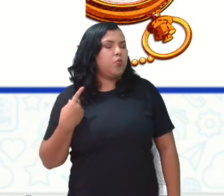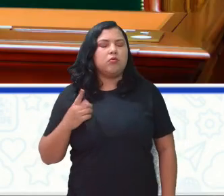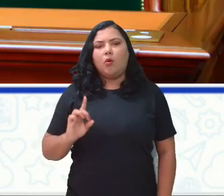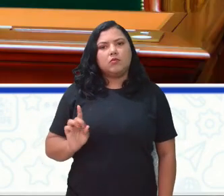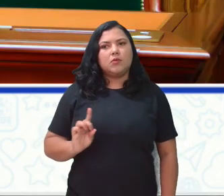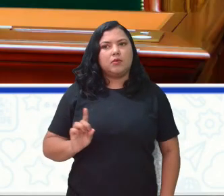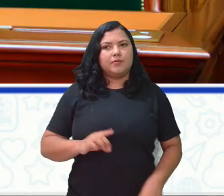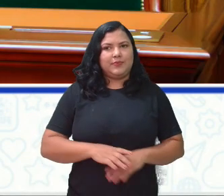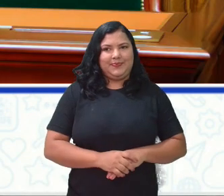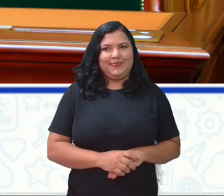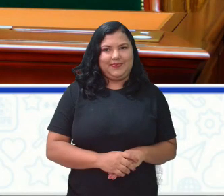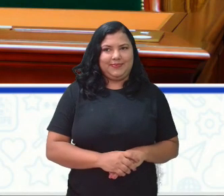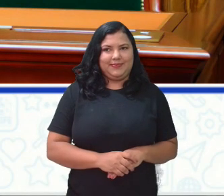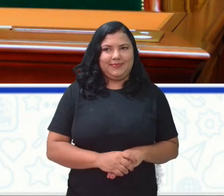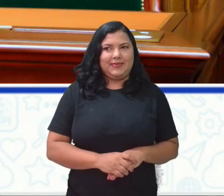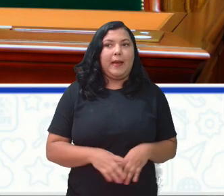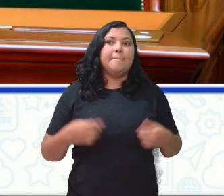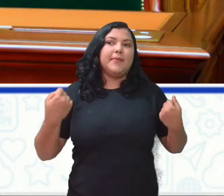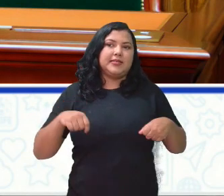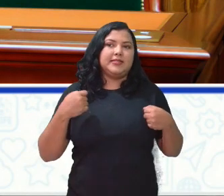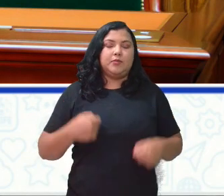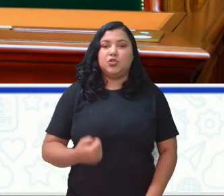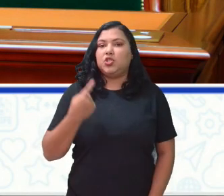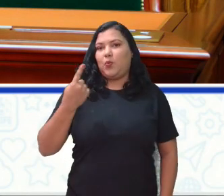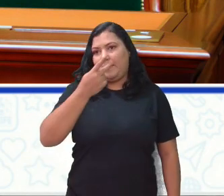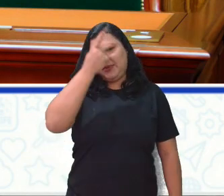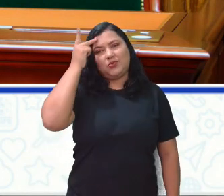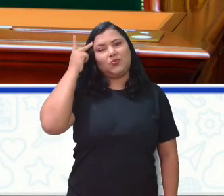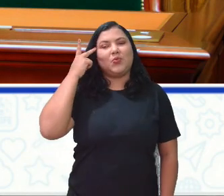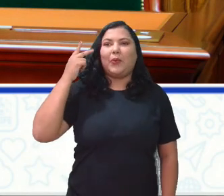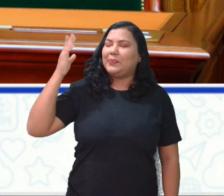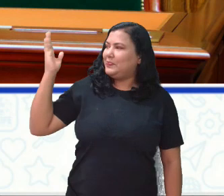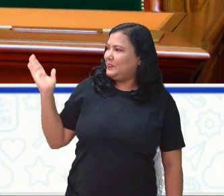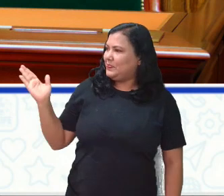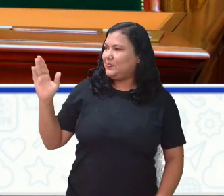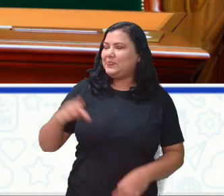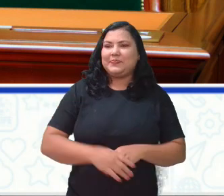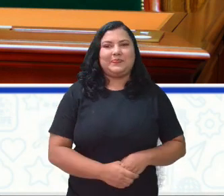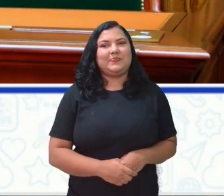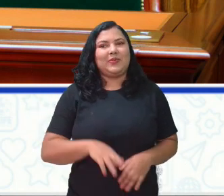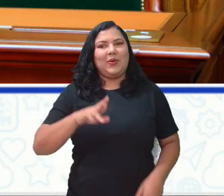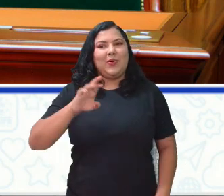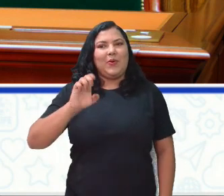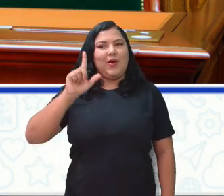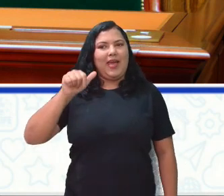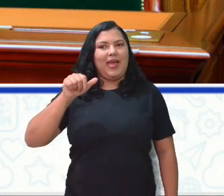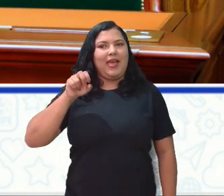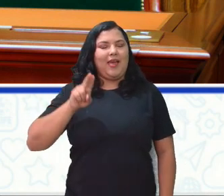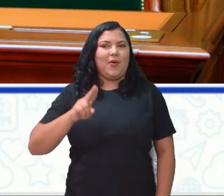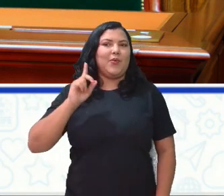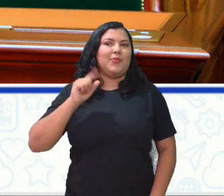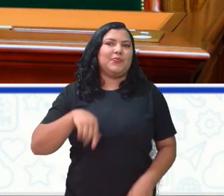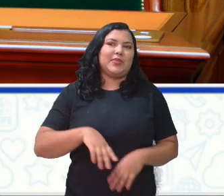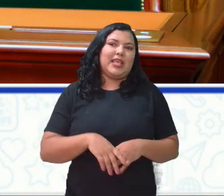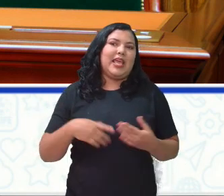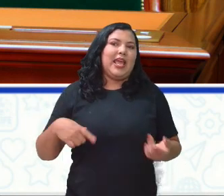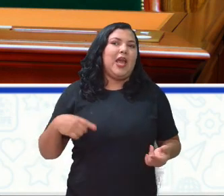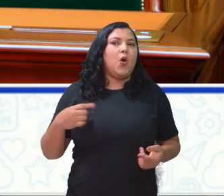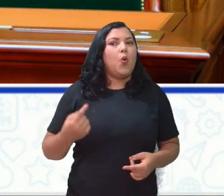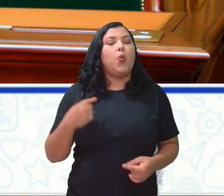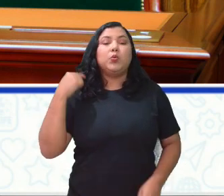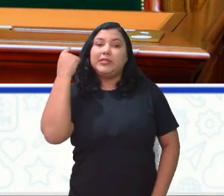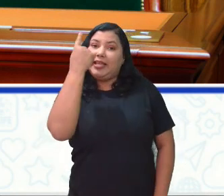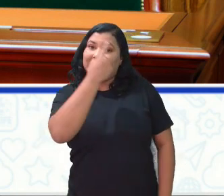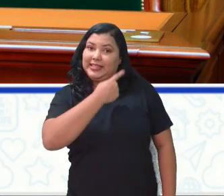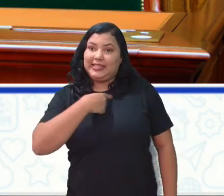não. E para isso a gente precisa o quê? De um réu, que aí temos o dentista e seu nariz, porque não é só o